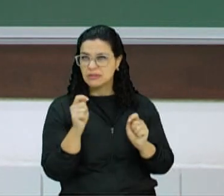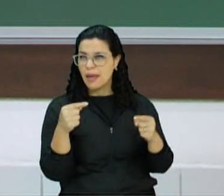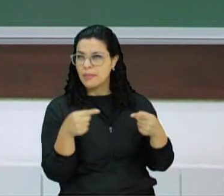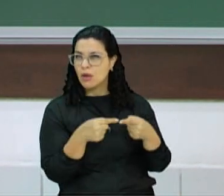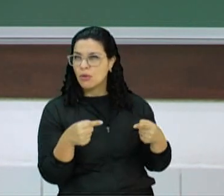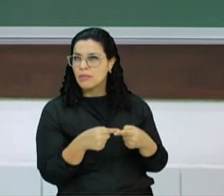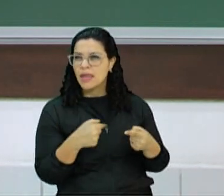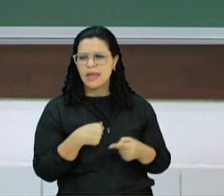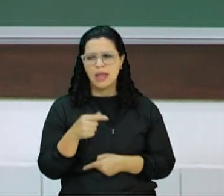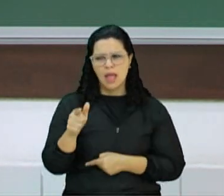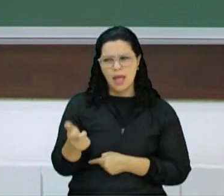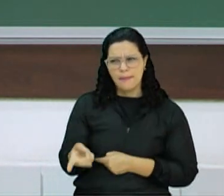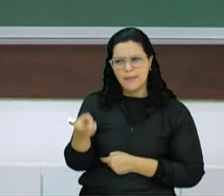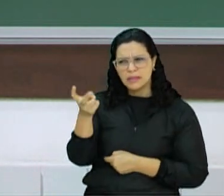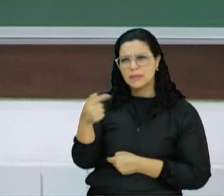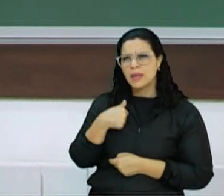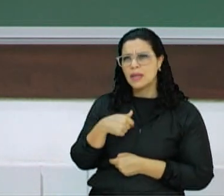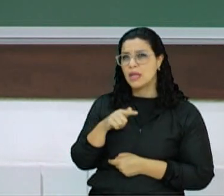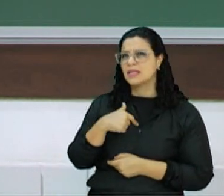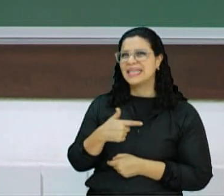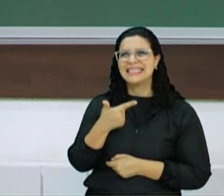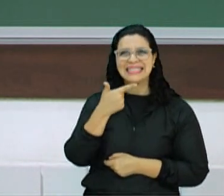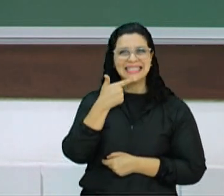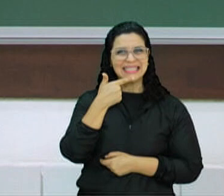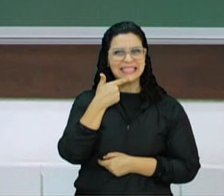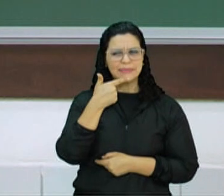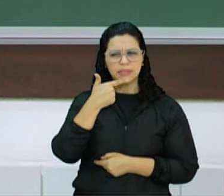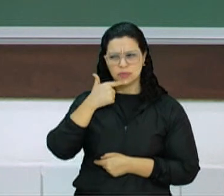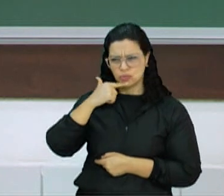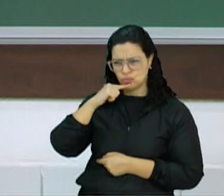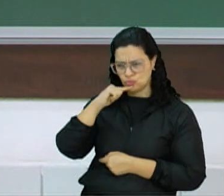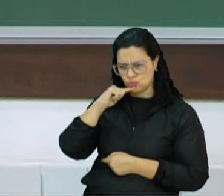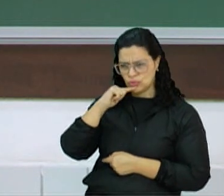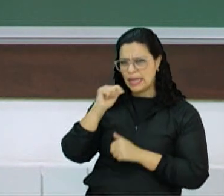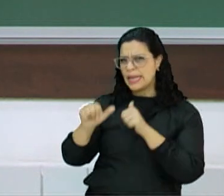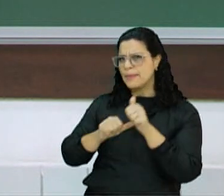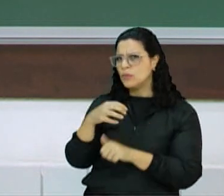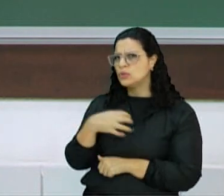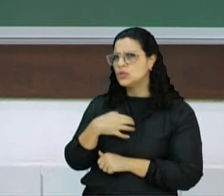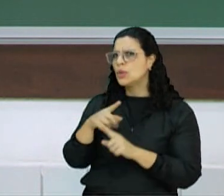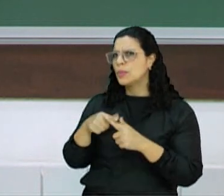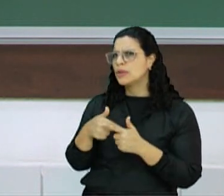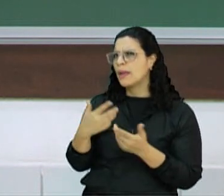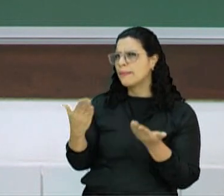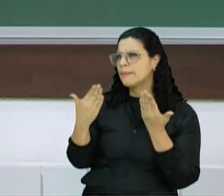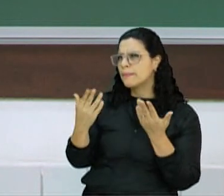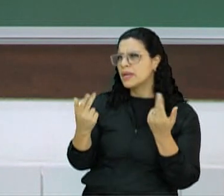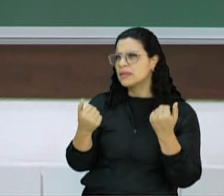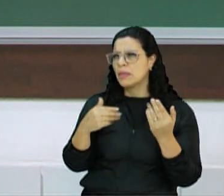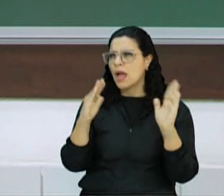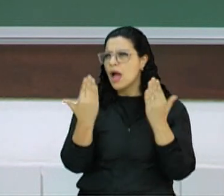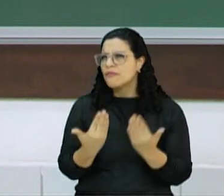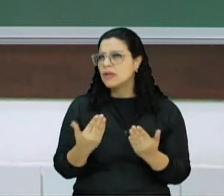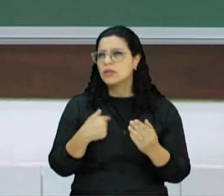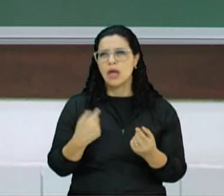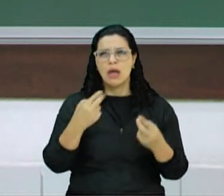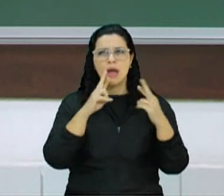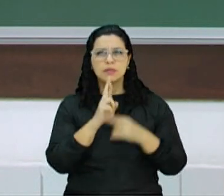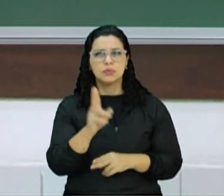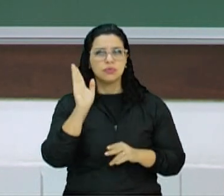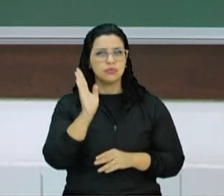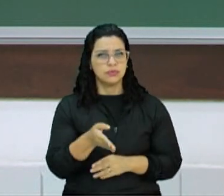estabelecer alguma mudança aí, alguma relação, aliás, nessa mudança do semblante do Ricardo? Pensa lá um pouquinho que eu já chego com a